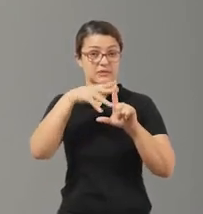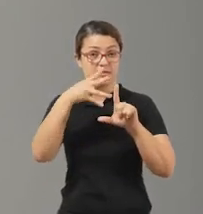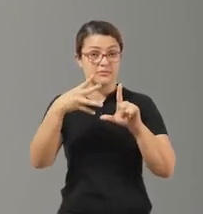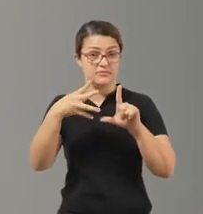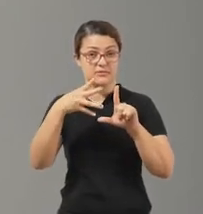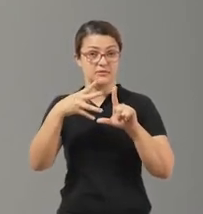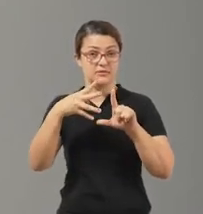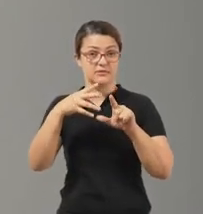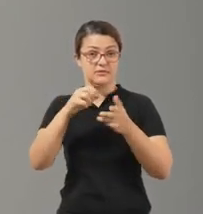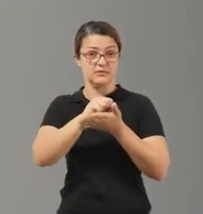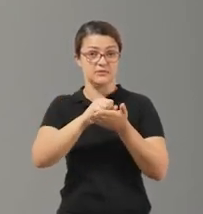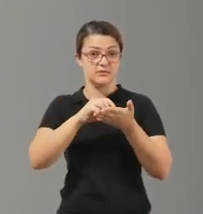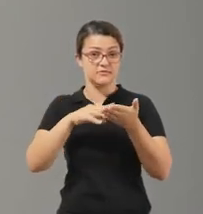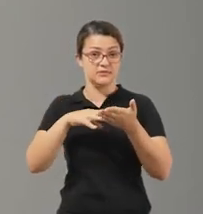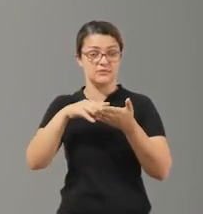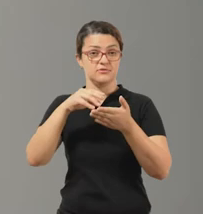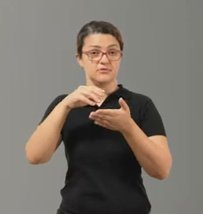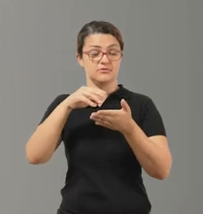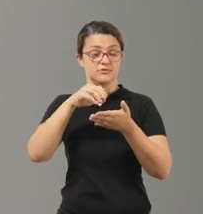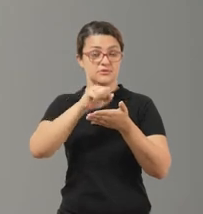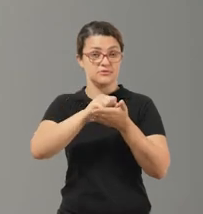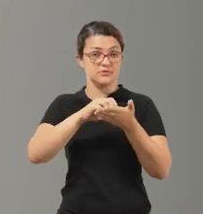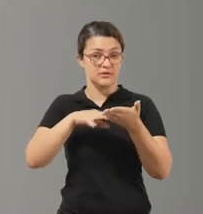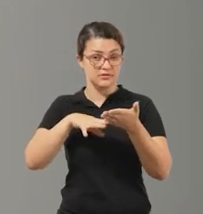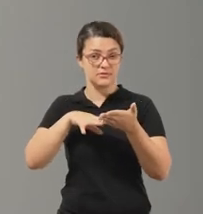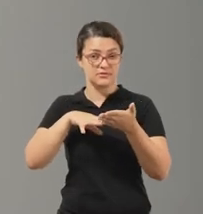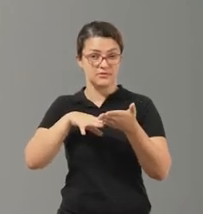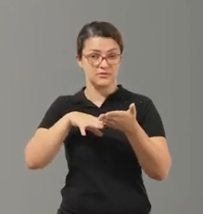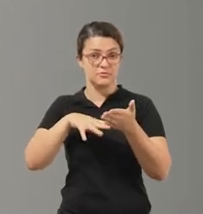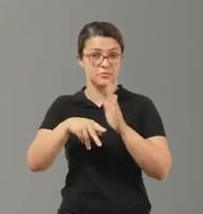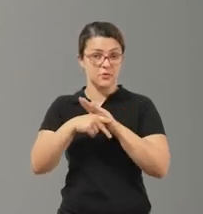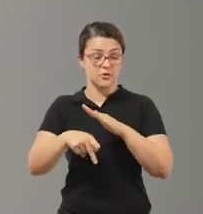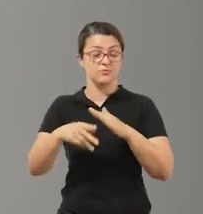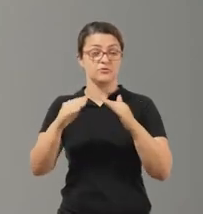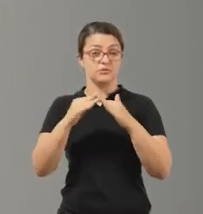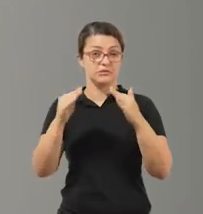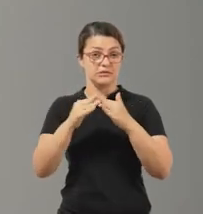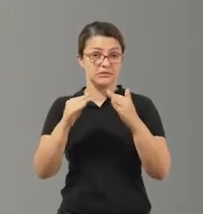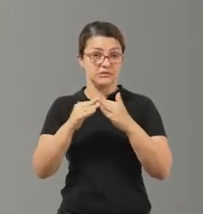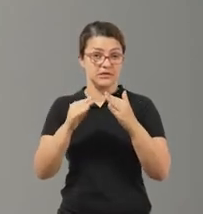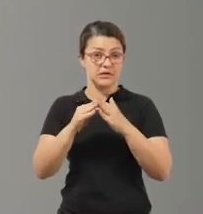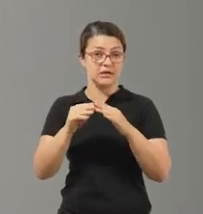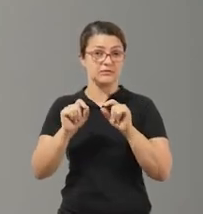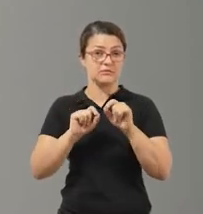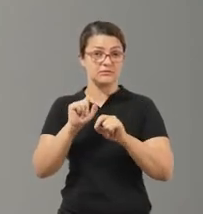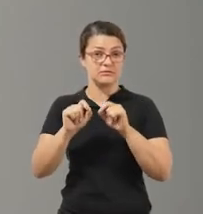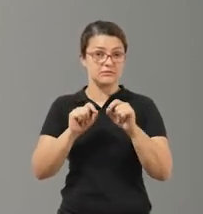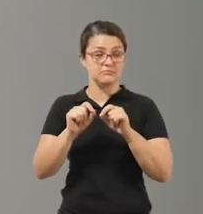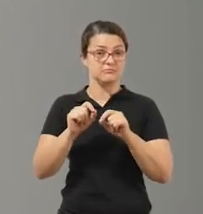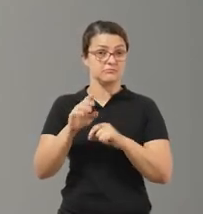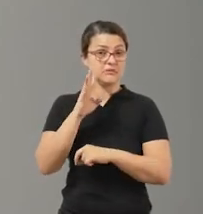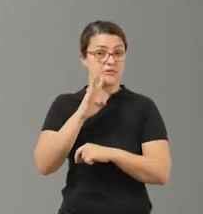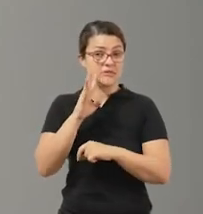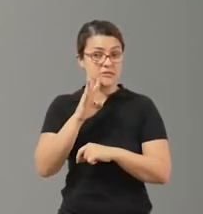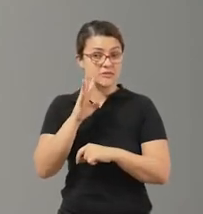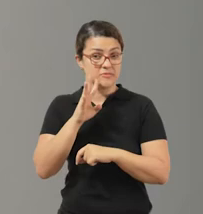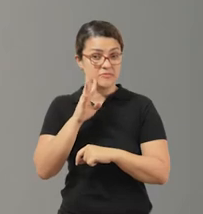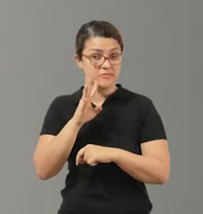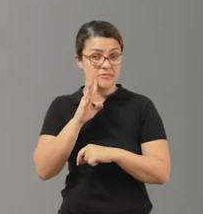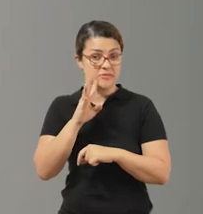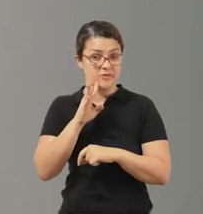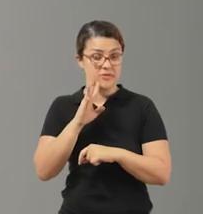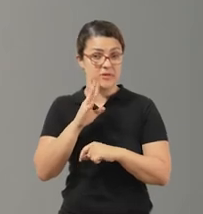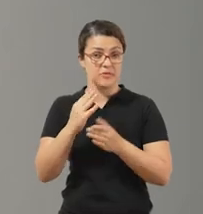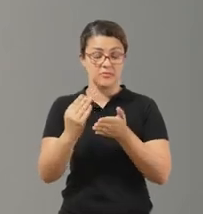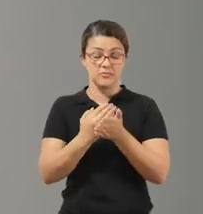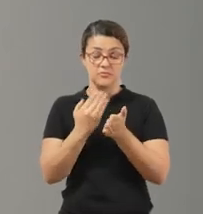link da história contada em Libras. Tá? Então é bem interessante porque lá ela está só gesticulando, né, contando a história e